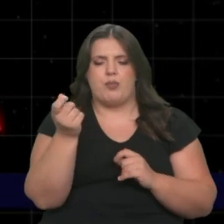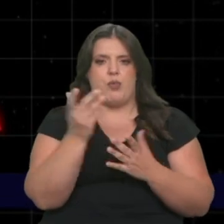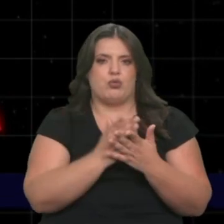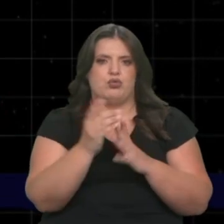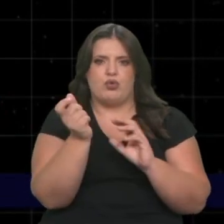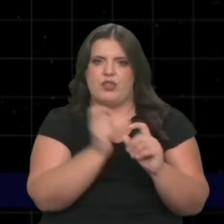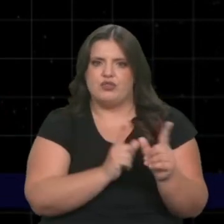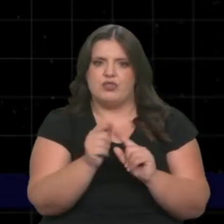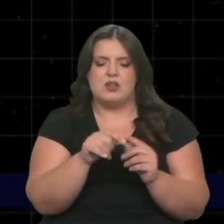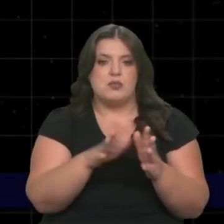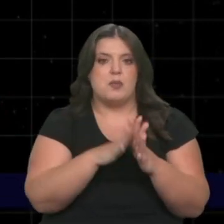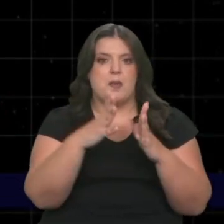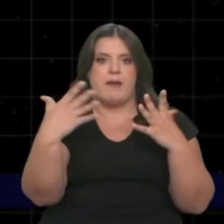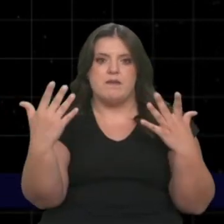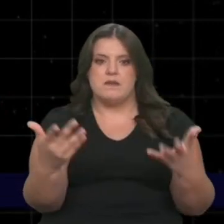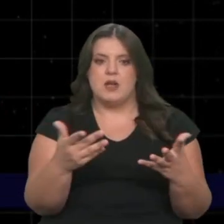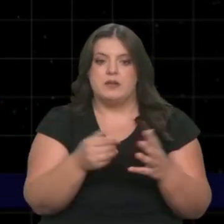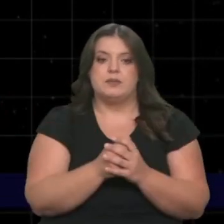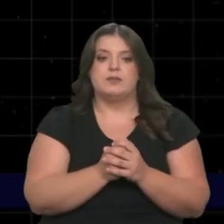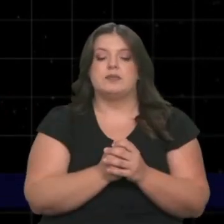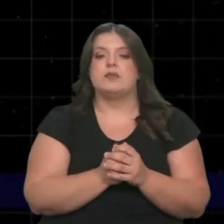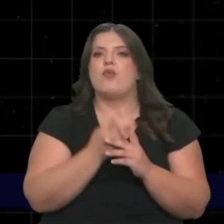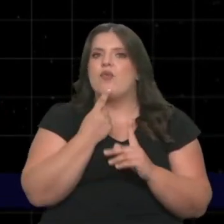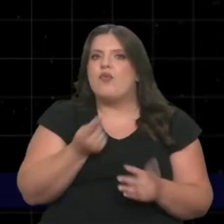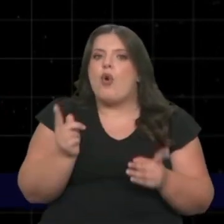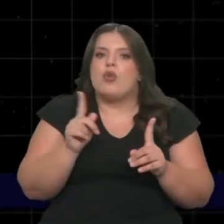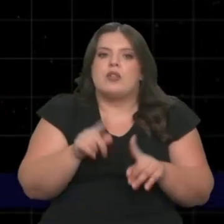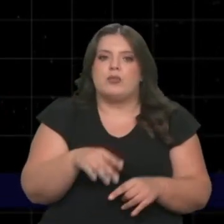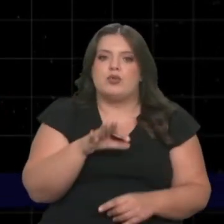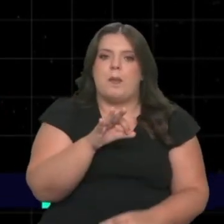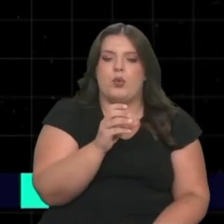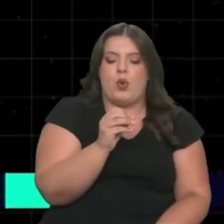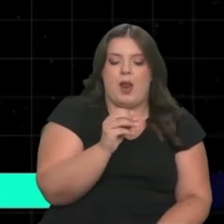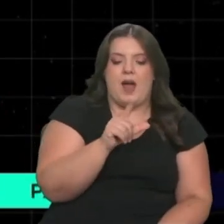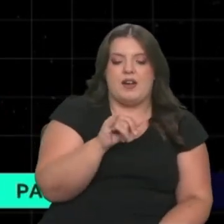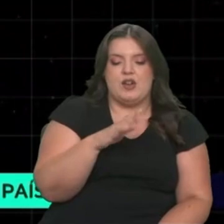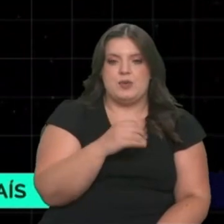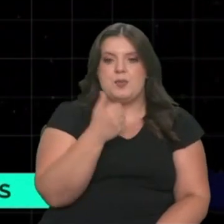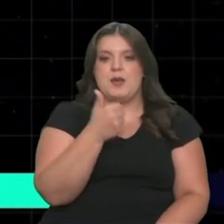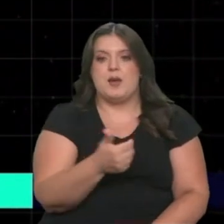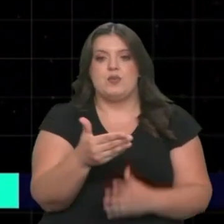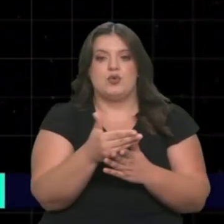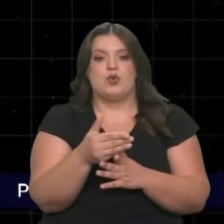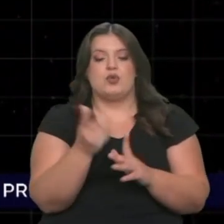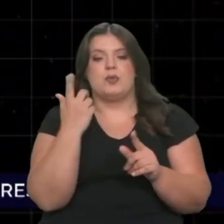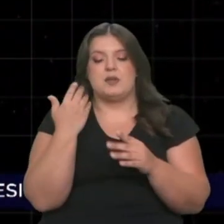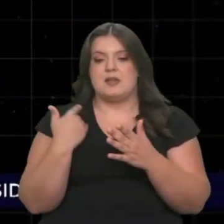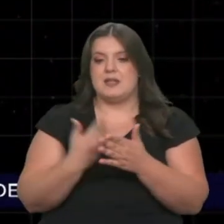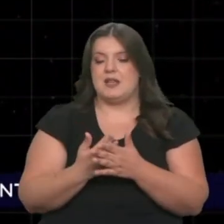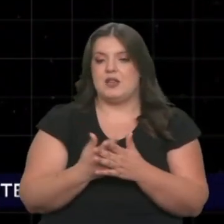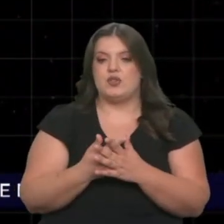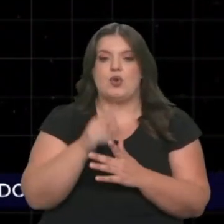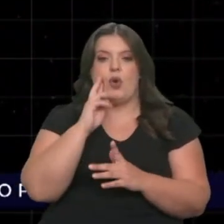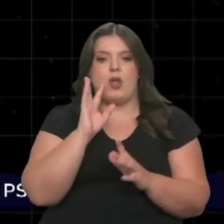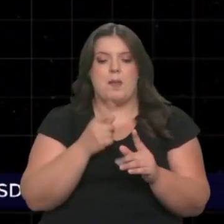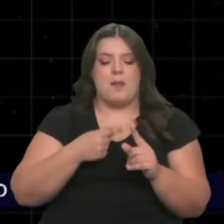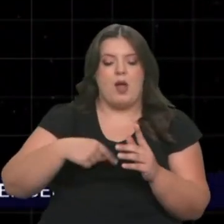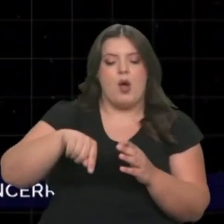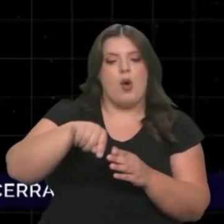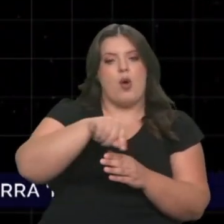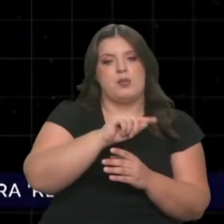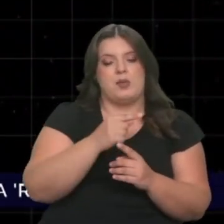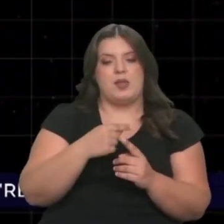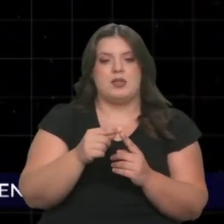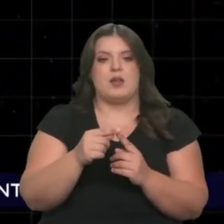temos uma margem tão grande. Voltamos novamente a Polaris B, porque os estudos mais recentes que olham para a órbita de Polaris